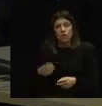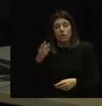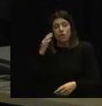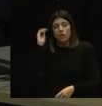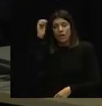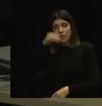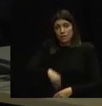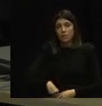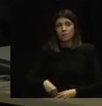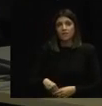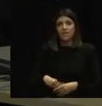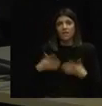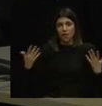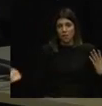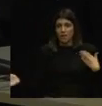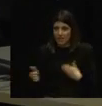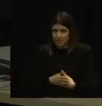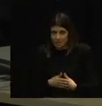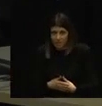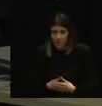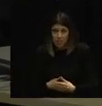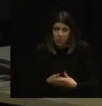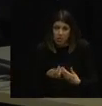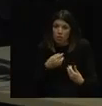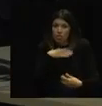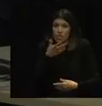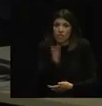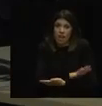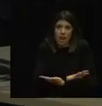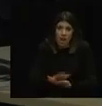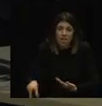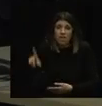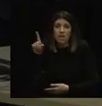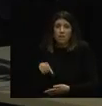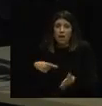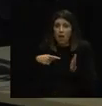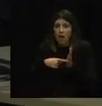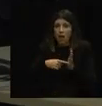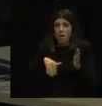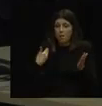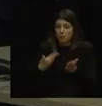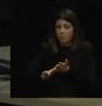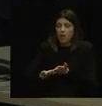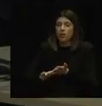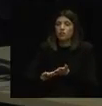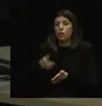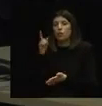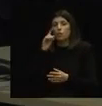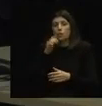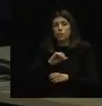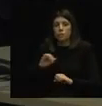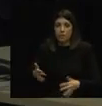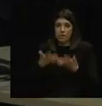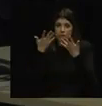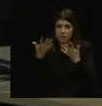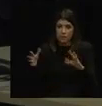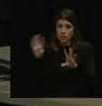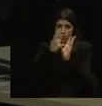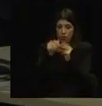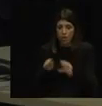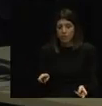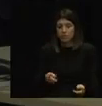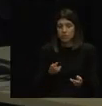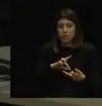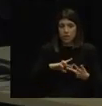atualmente encerrada, nada é adiantado, e está também presente nestas propostas o princípio geral de transferências de competências